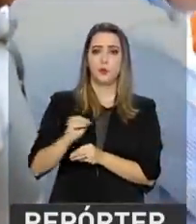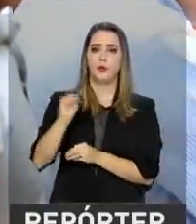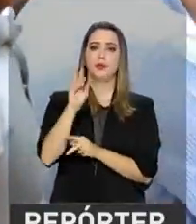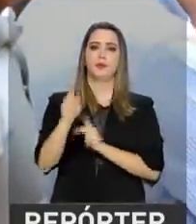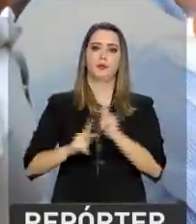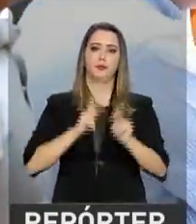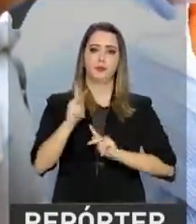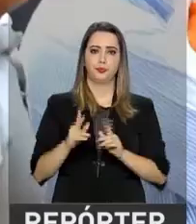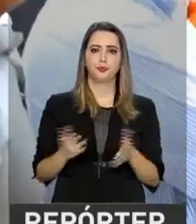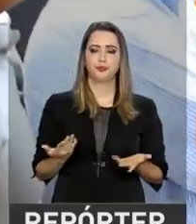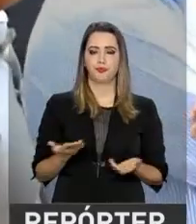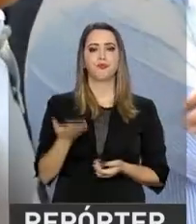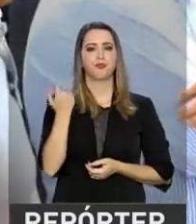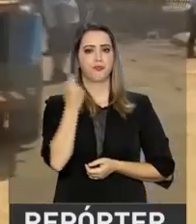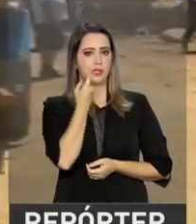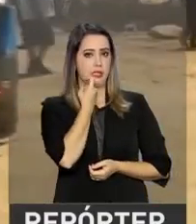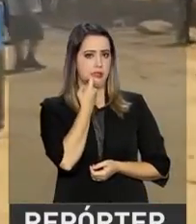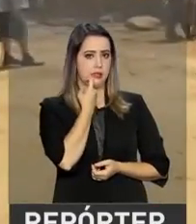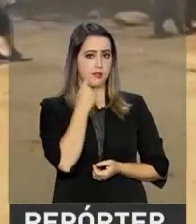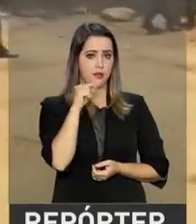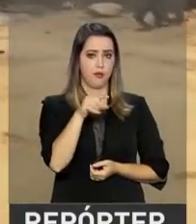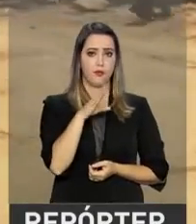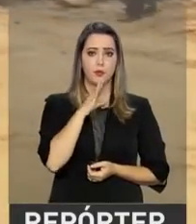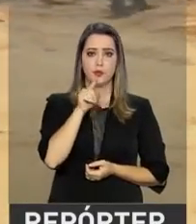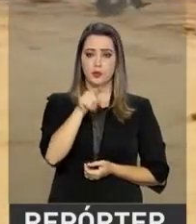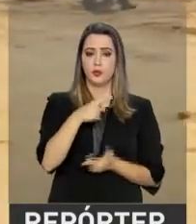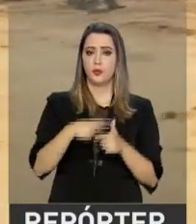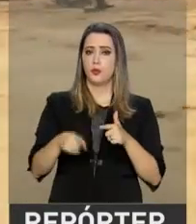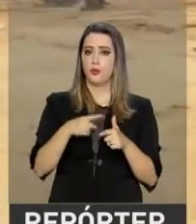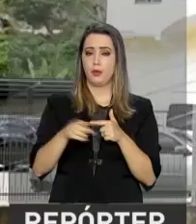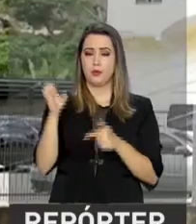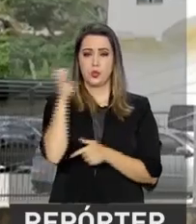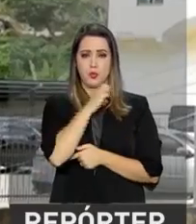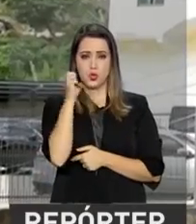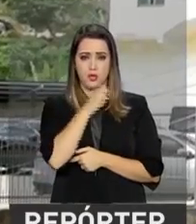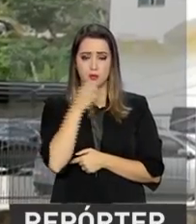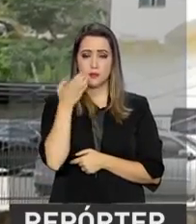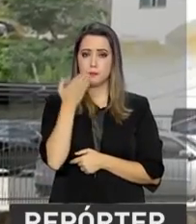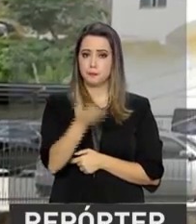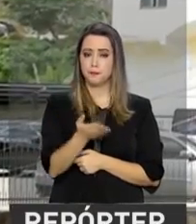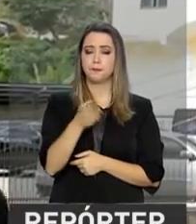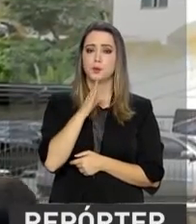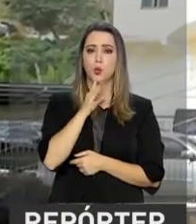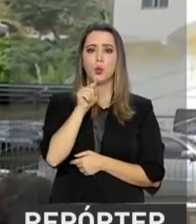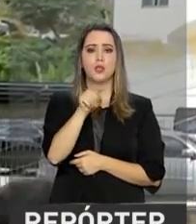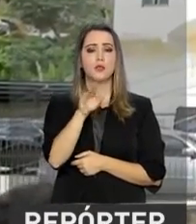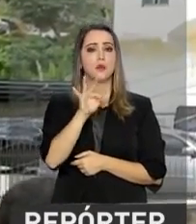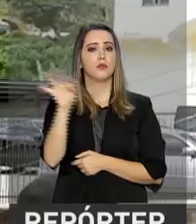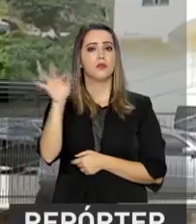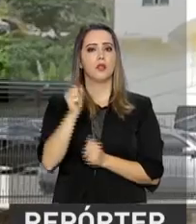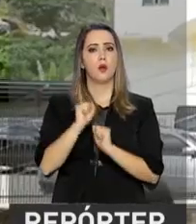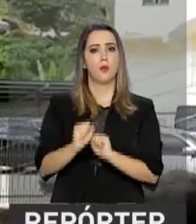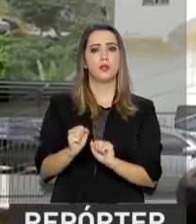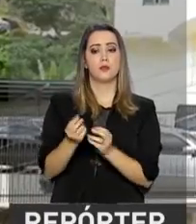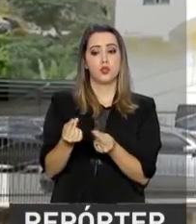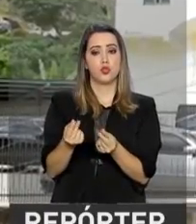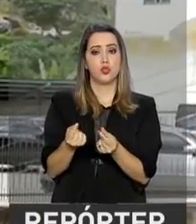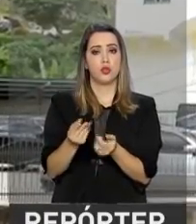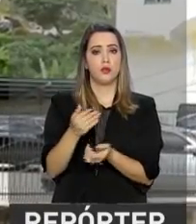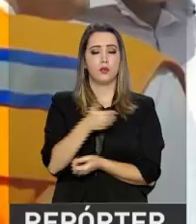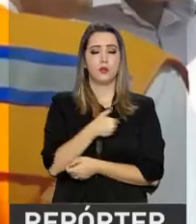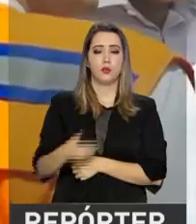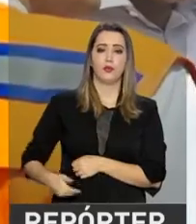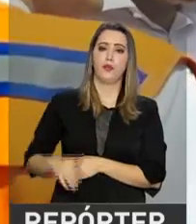população desde a última sexta-feira foi reconhecida a situação de emergência é o reconhecimento federal permite solicitar recursos